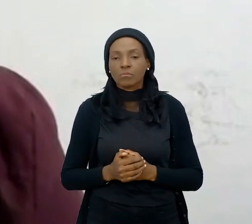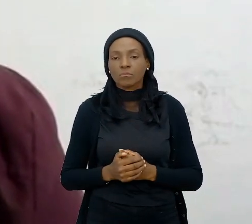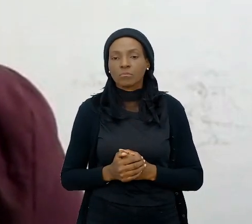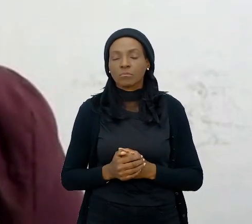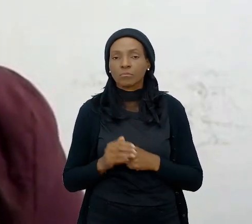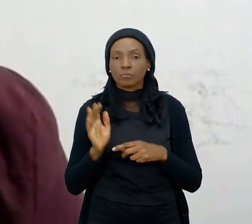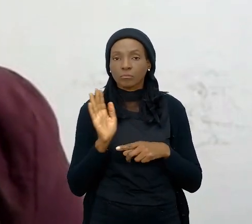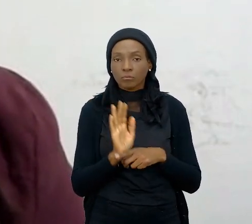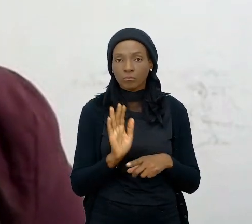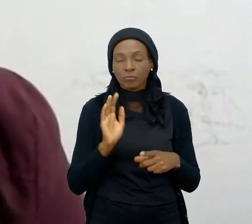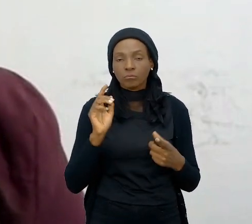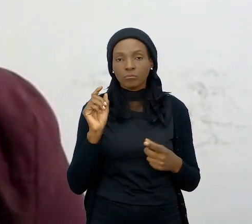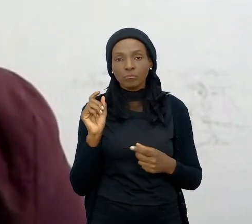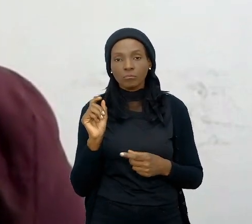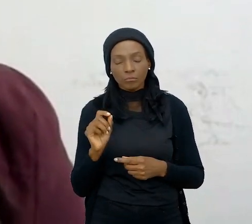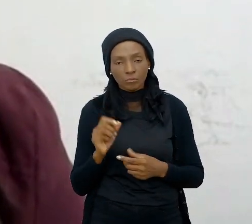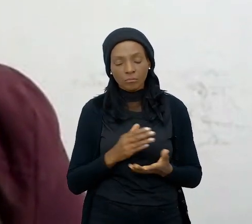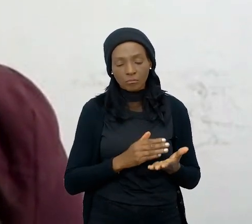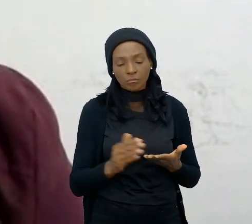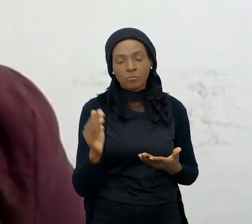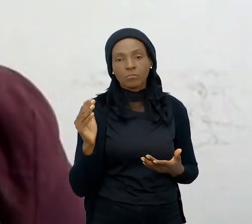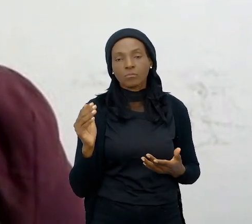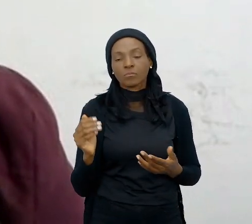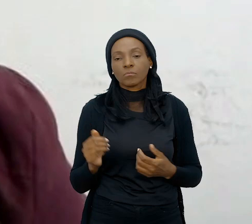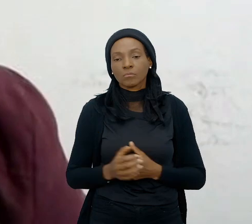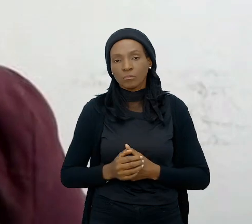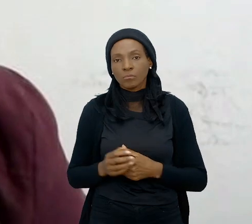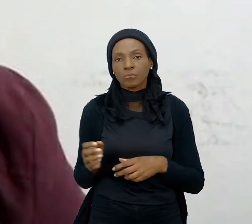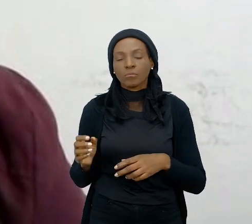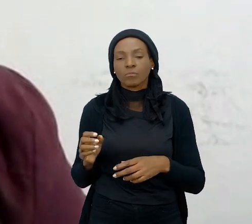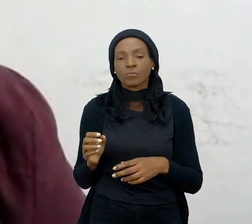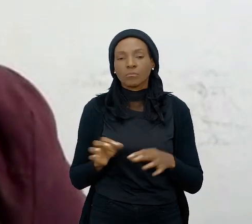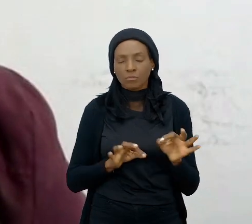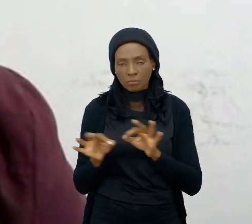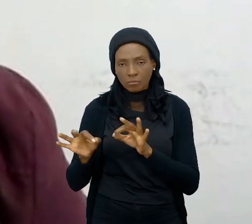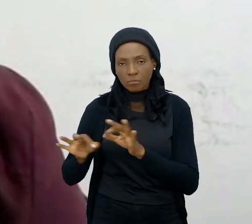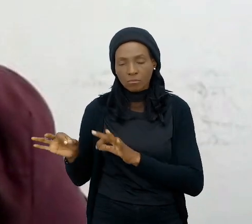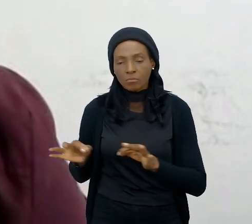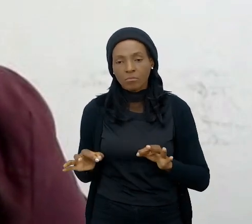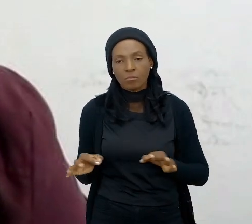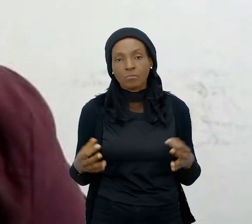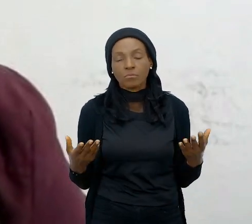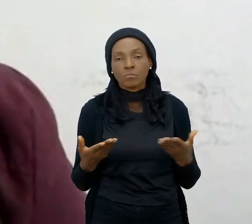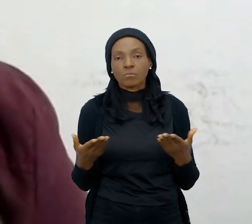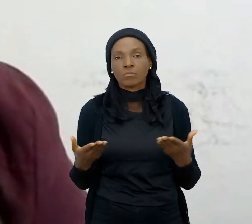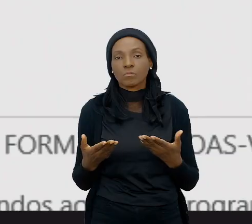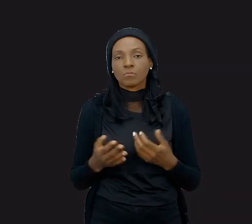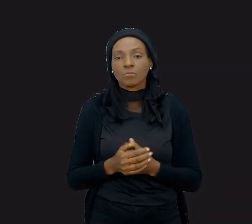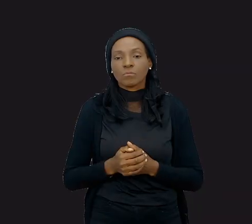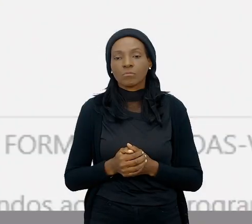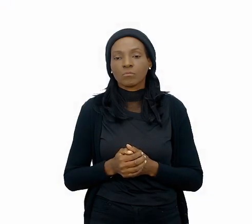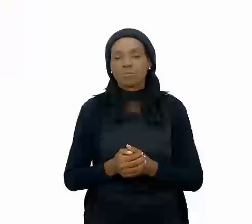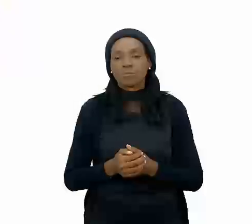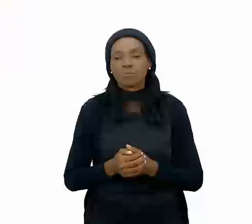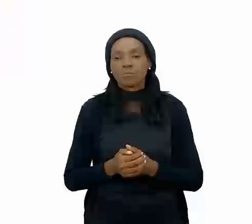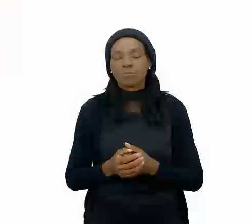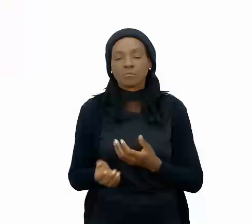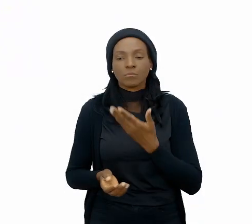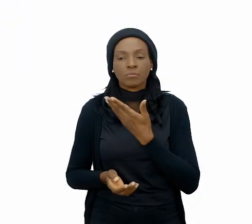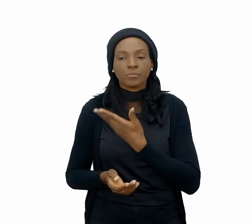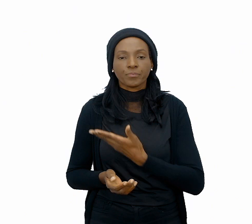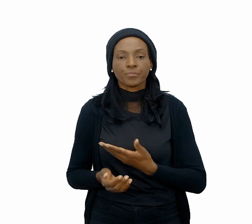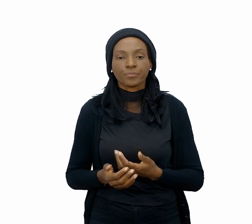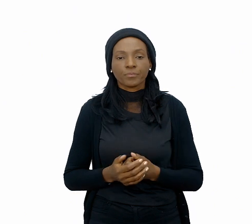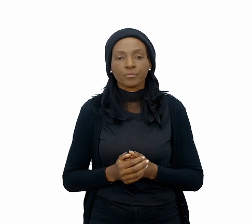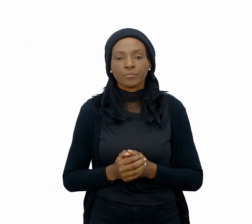para isso, a gente vai iniciar a nossa formação de hoje. E vamos